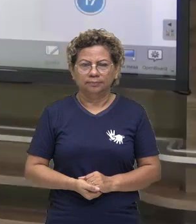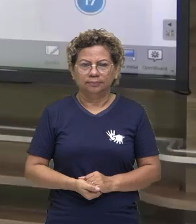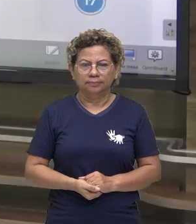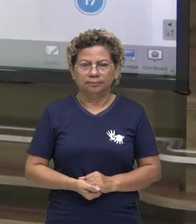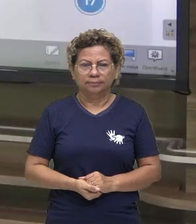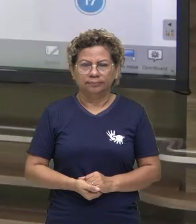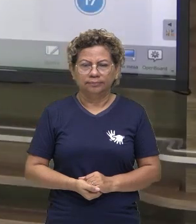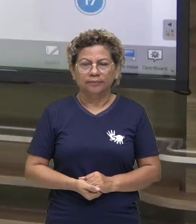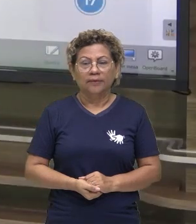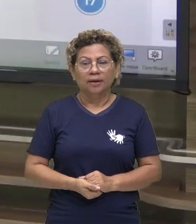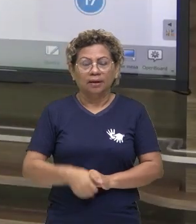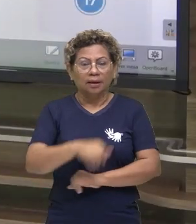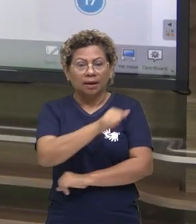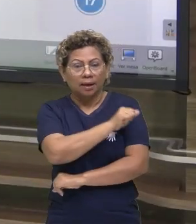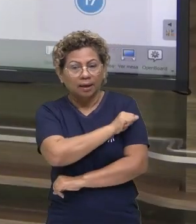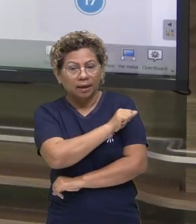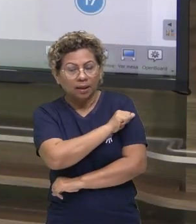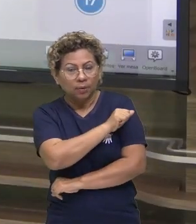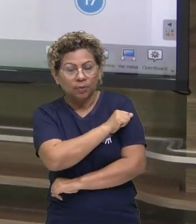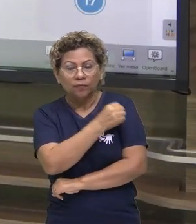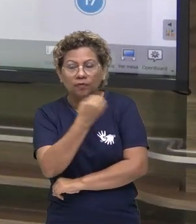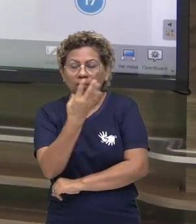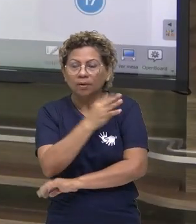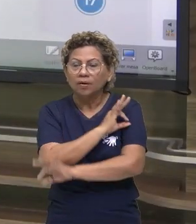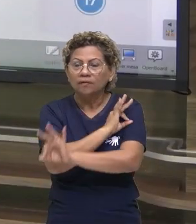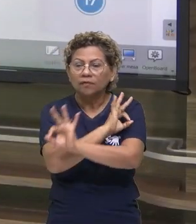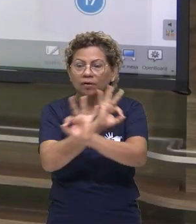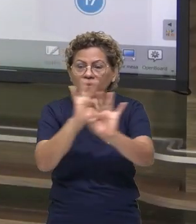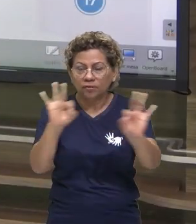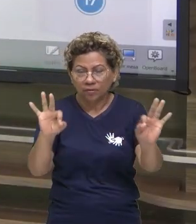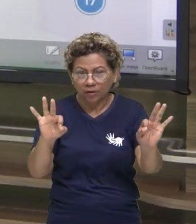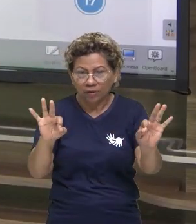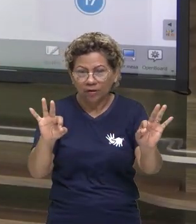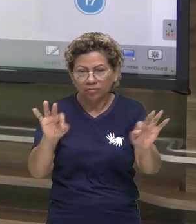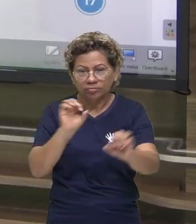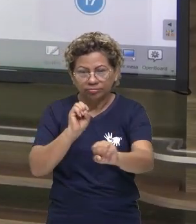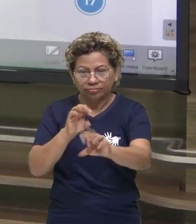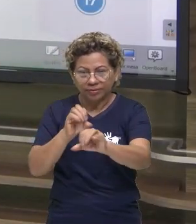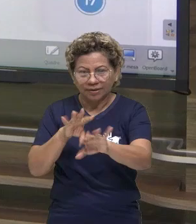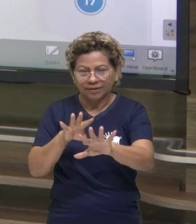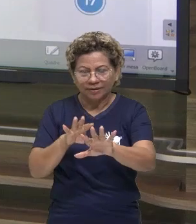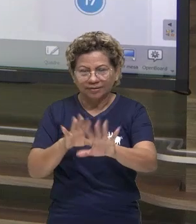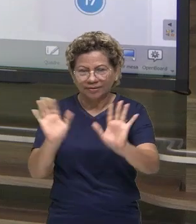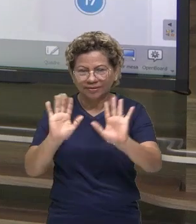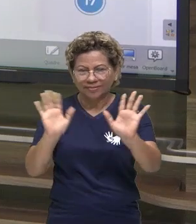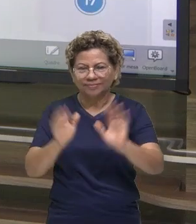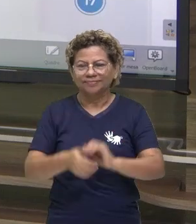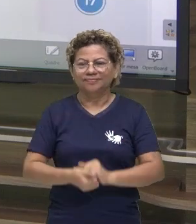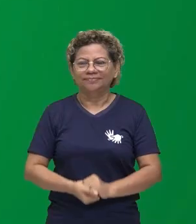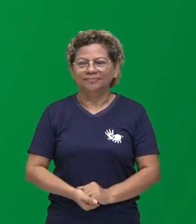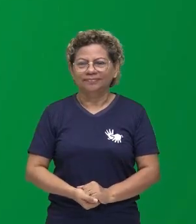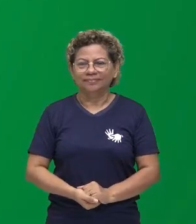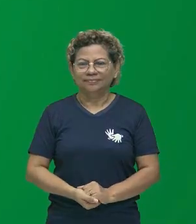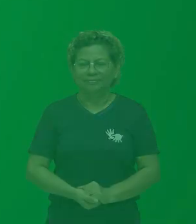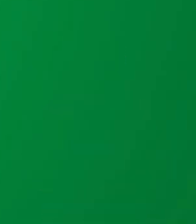Queridos alunos, foi muito bom, espero que tenham gostado e até a próxima oportunidade.